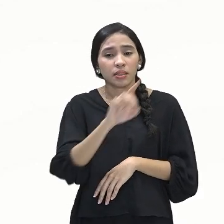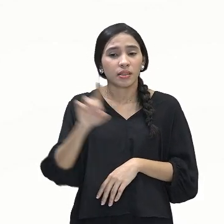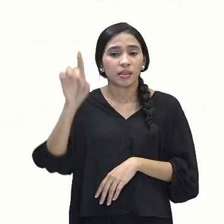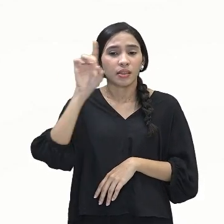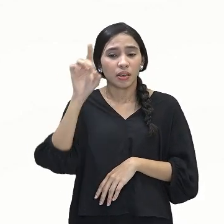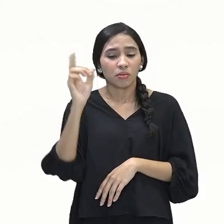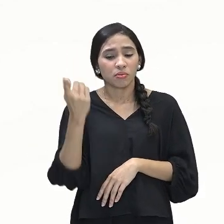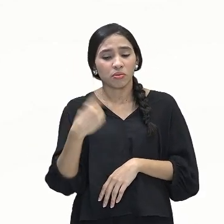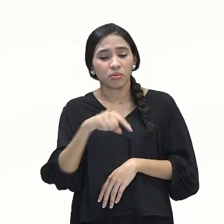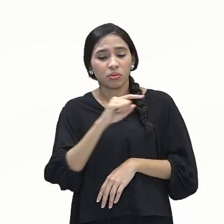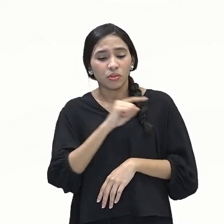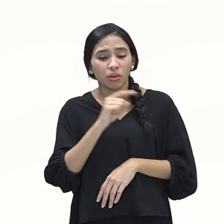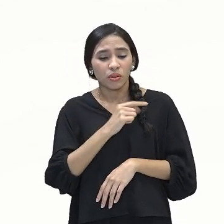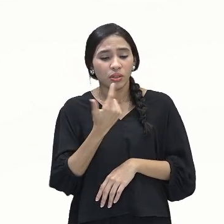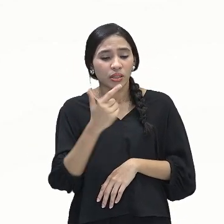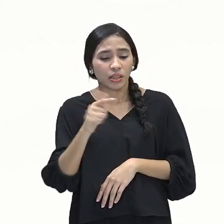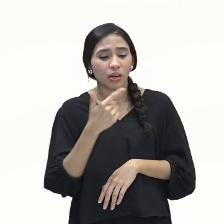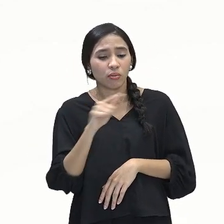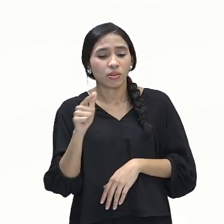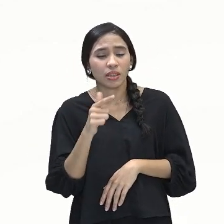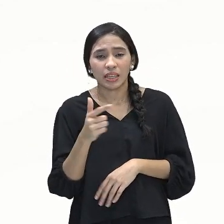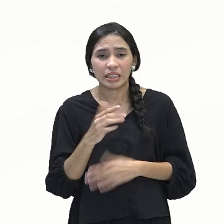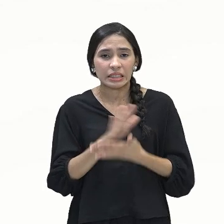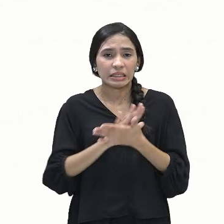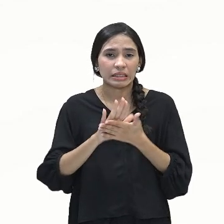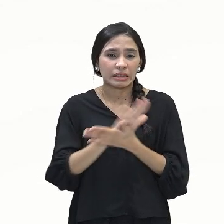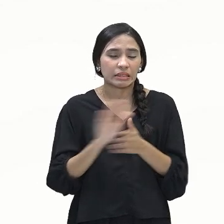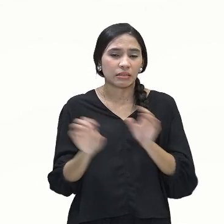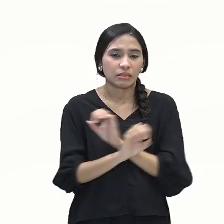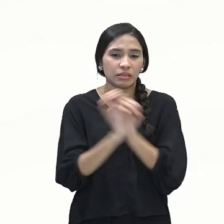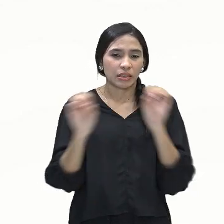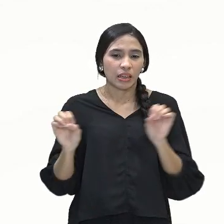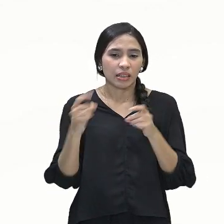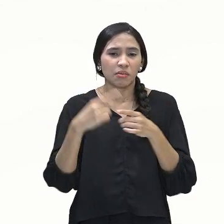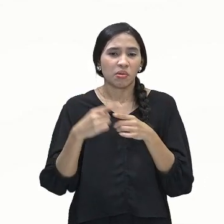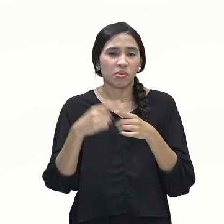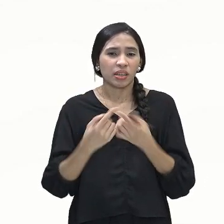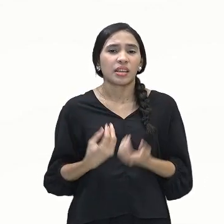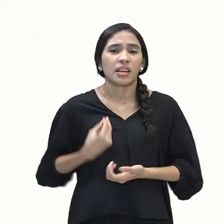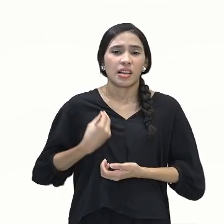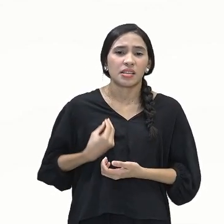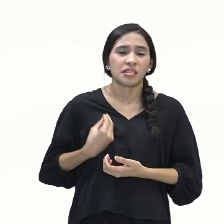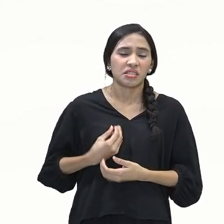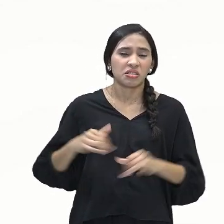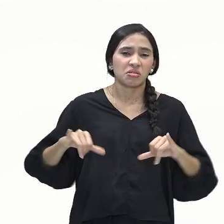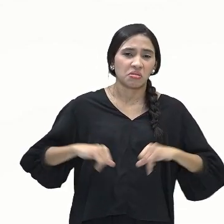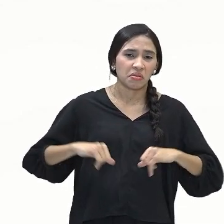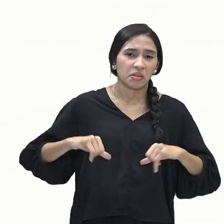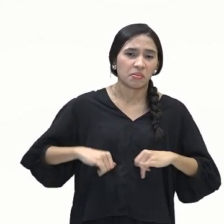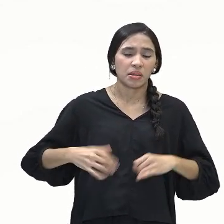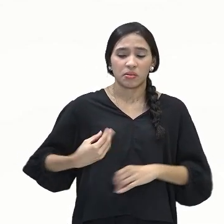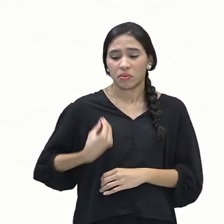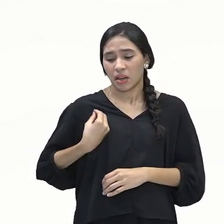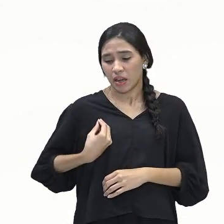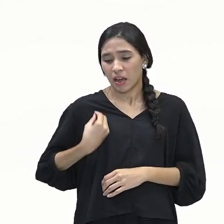a gente não tem licença de coisa nenhuma, porque existe dor, e a vida do homem está